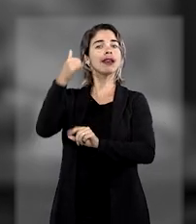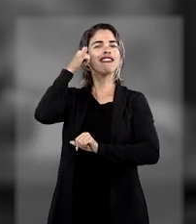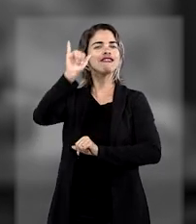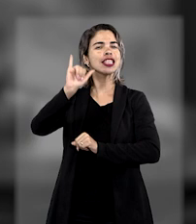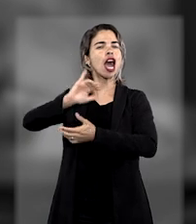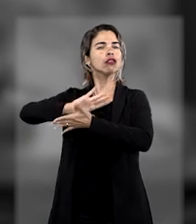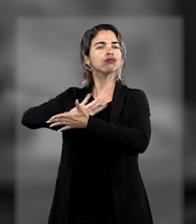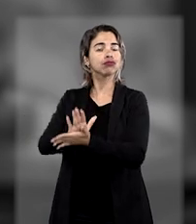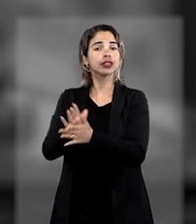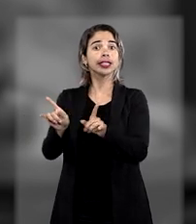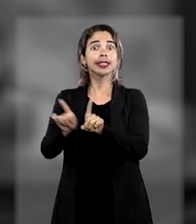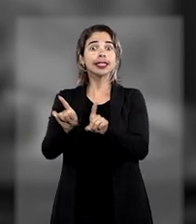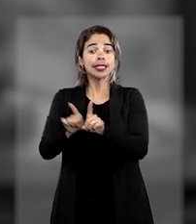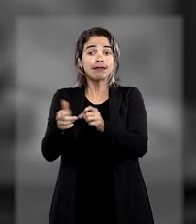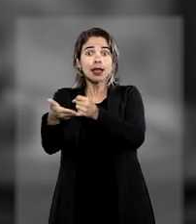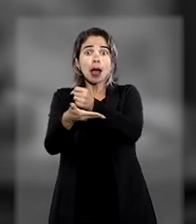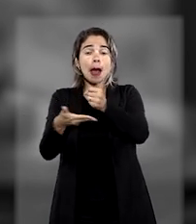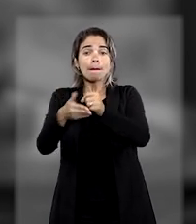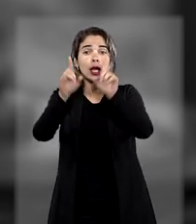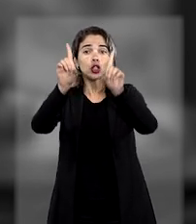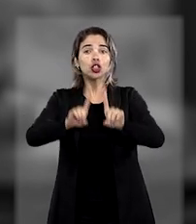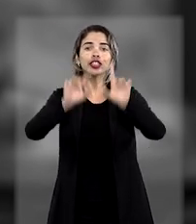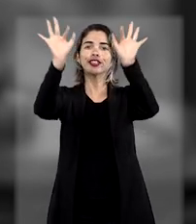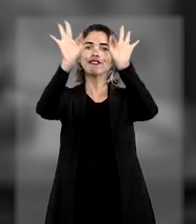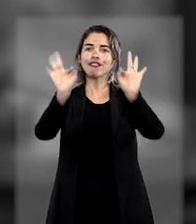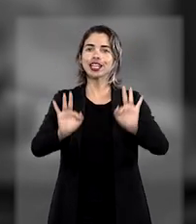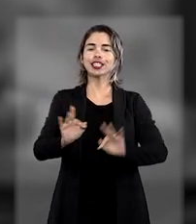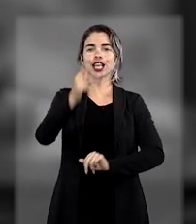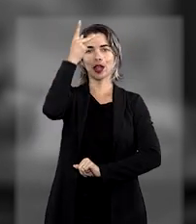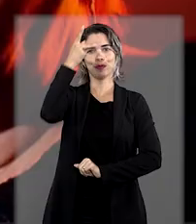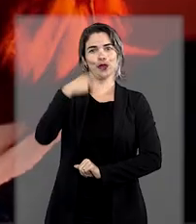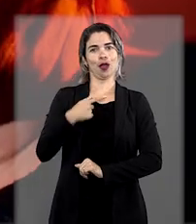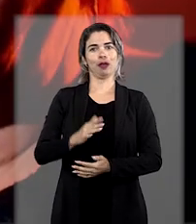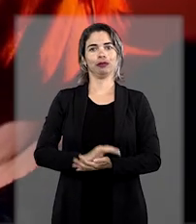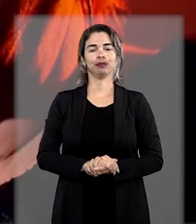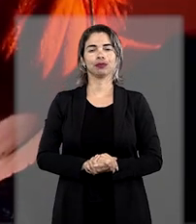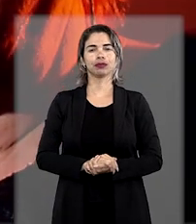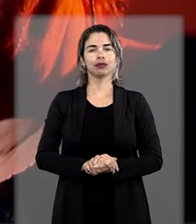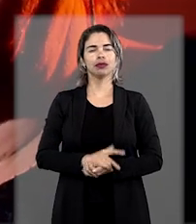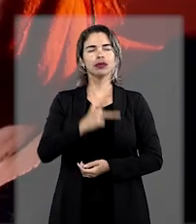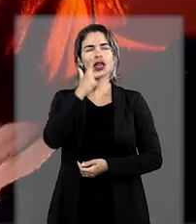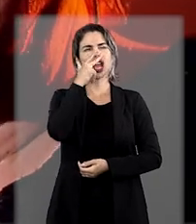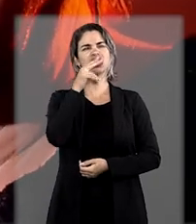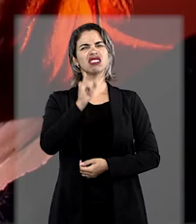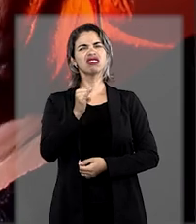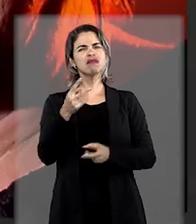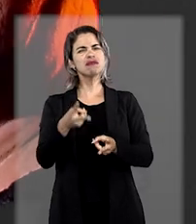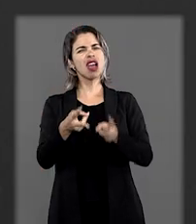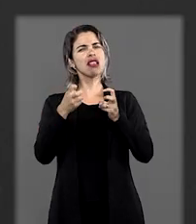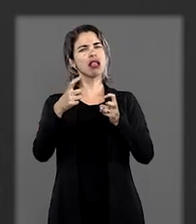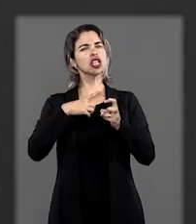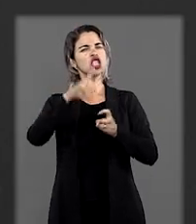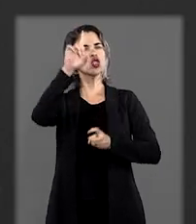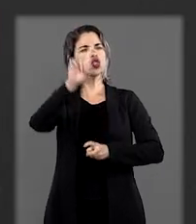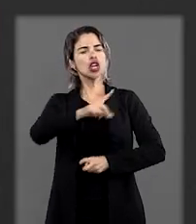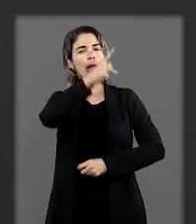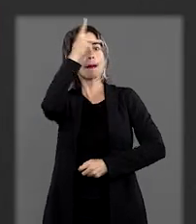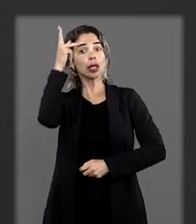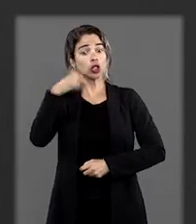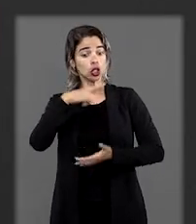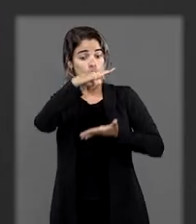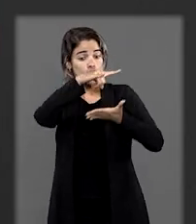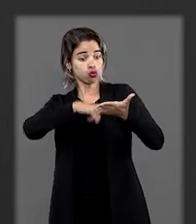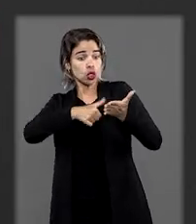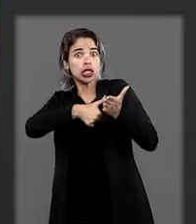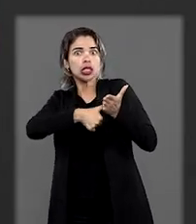discriminação e o direito fundamental a felicidade Eu acho que o que você vê quando você conhece o direito